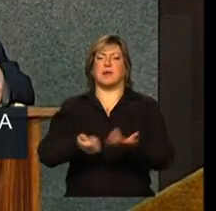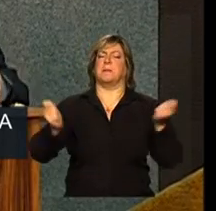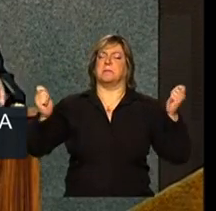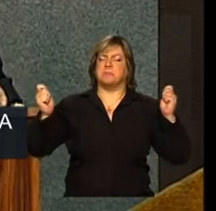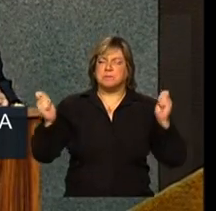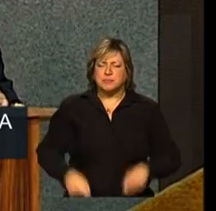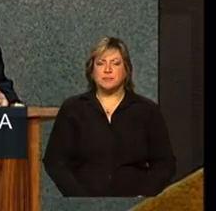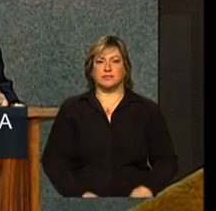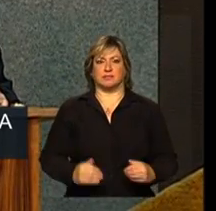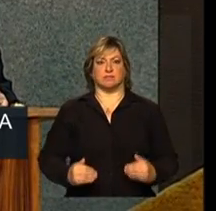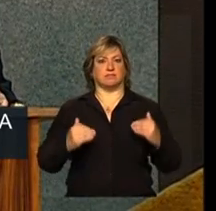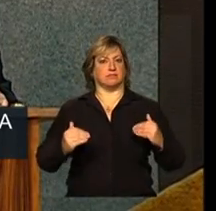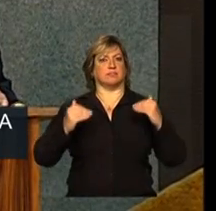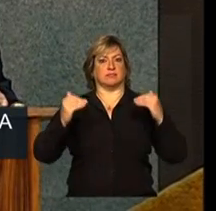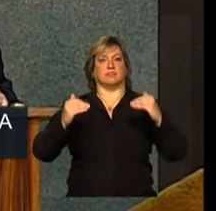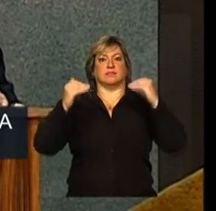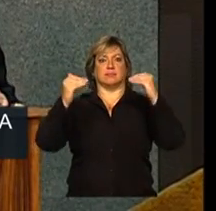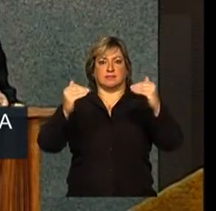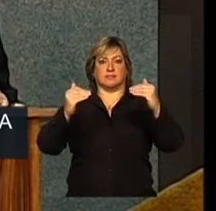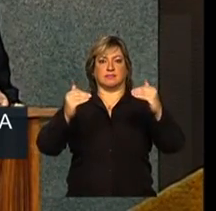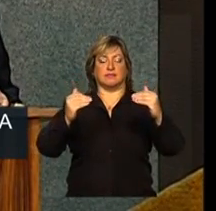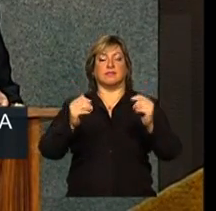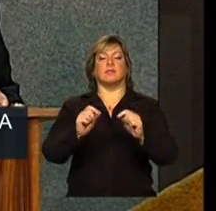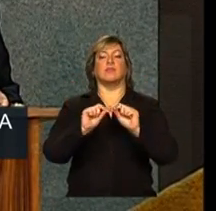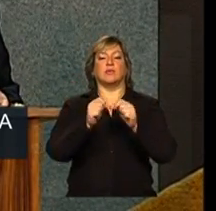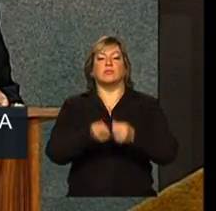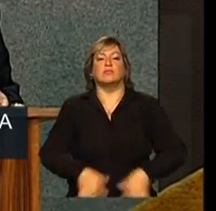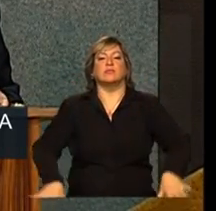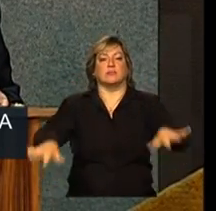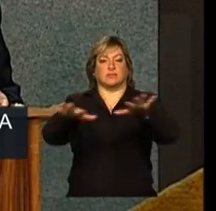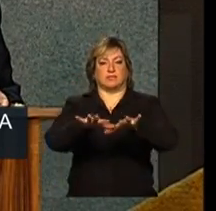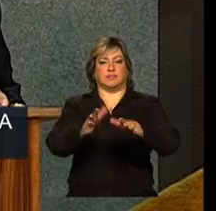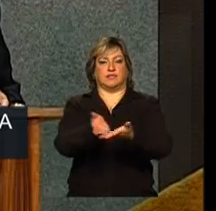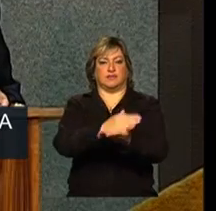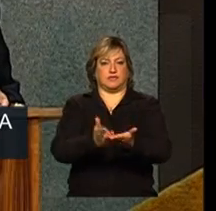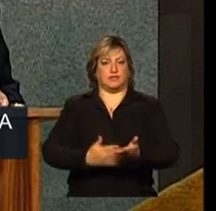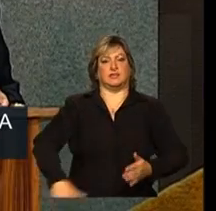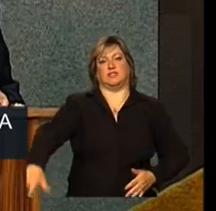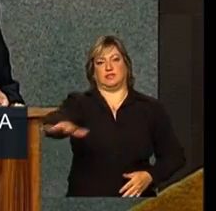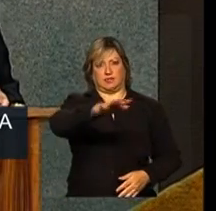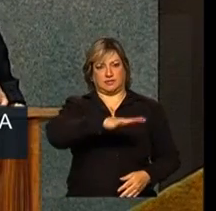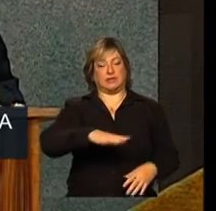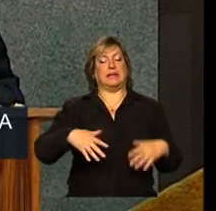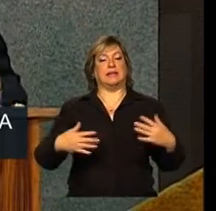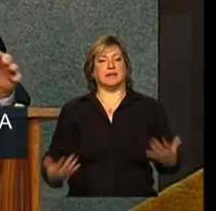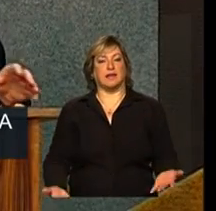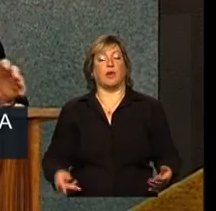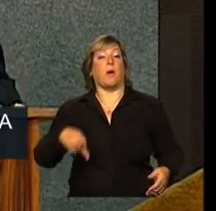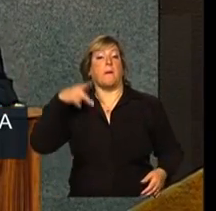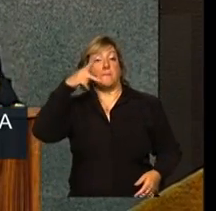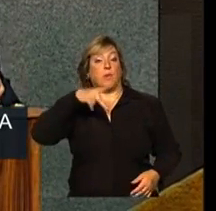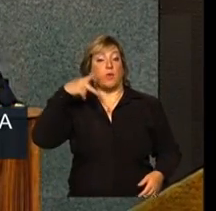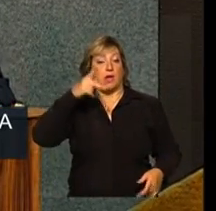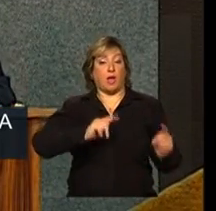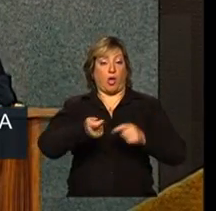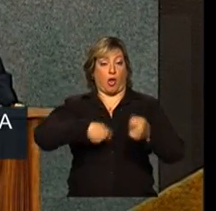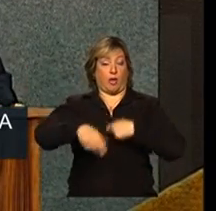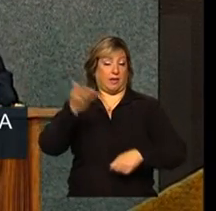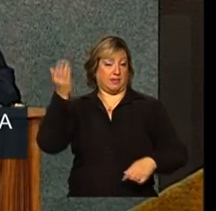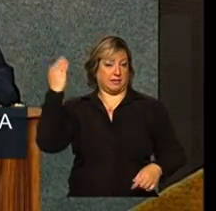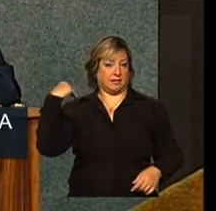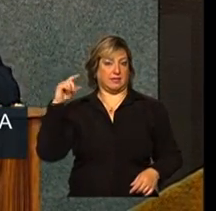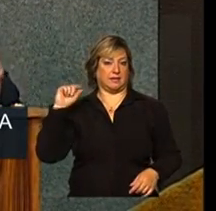possível crescer e distribuir. Até então, a política econômica brasileira,